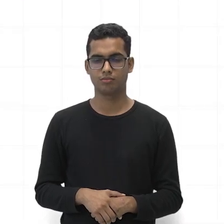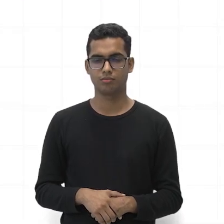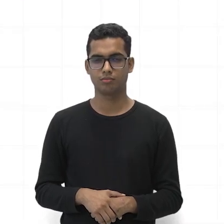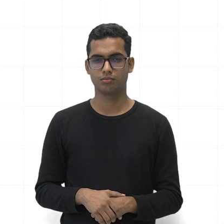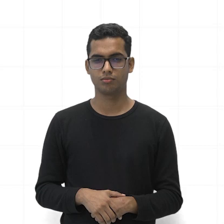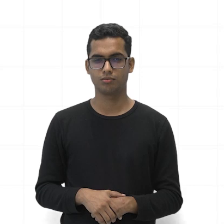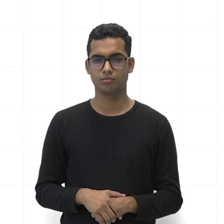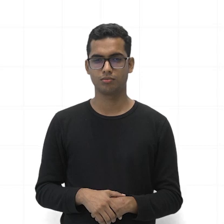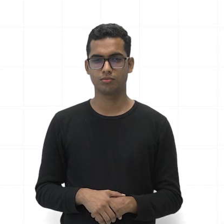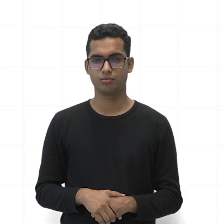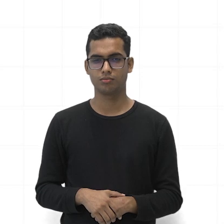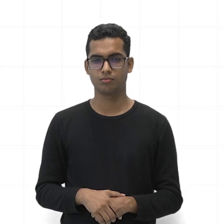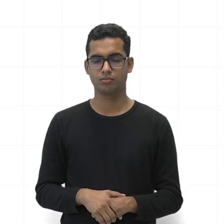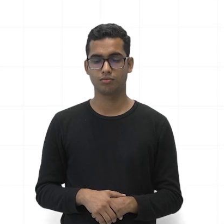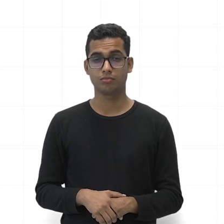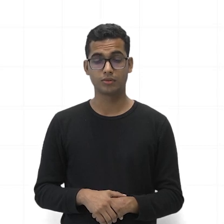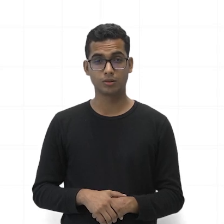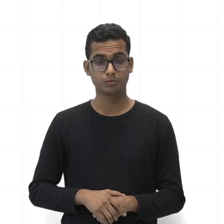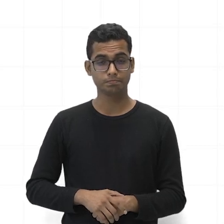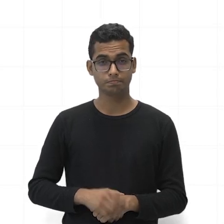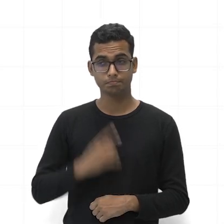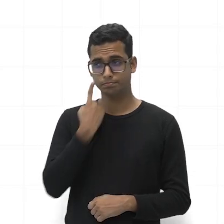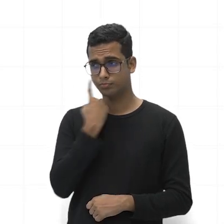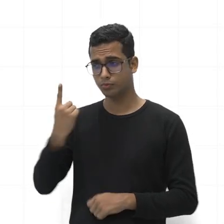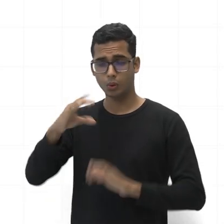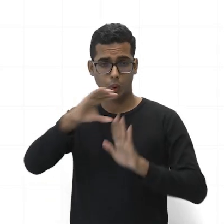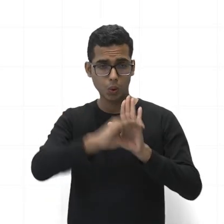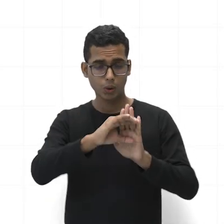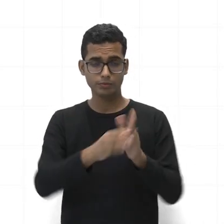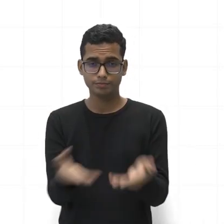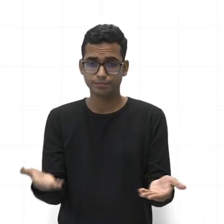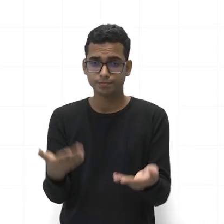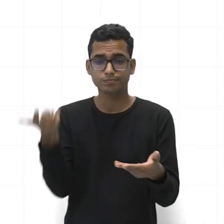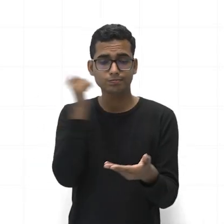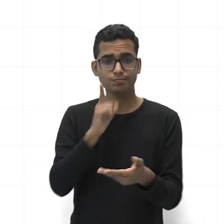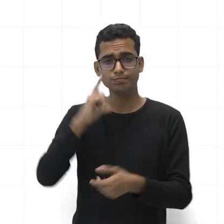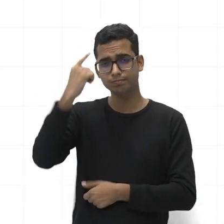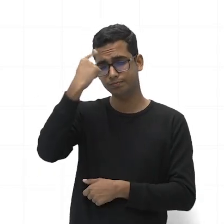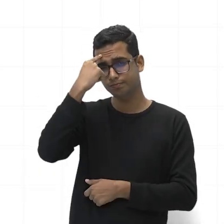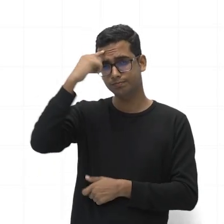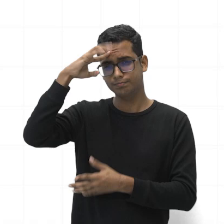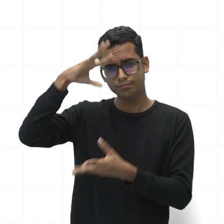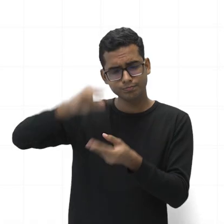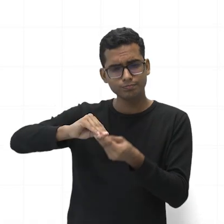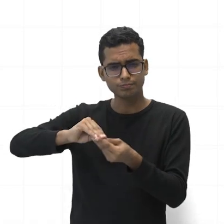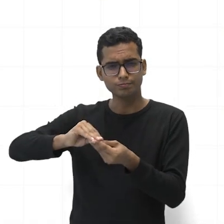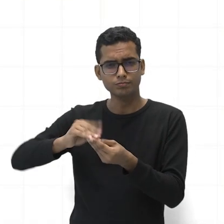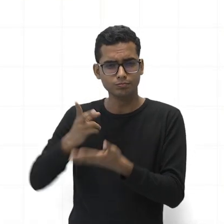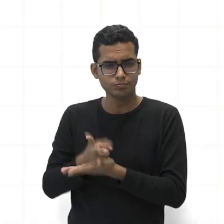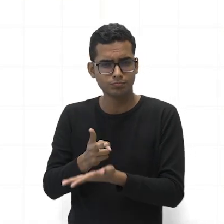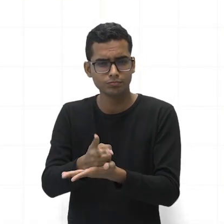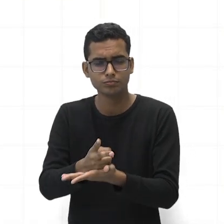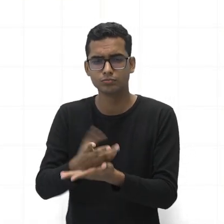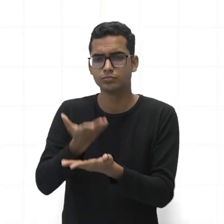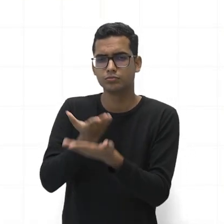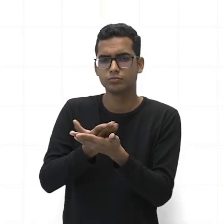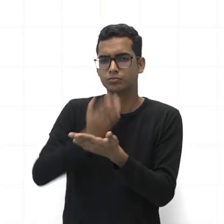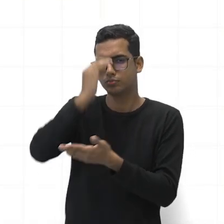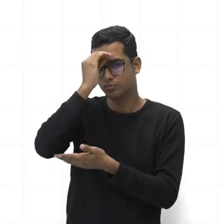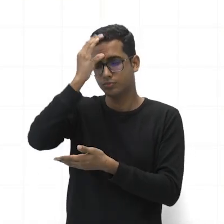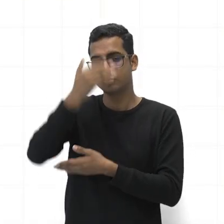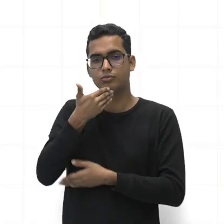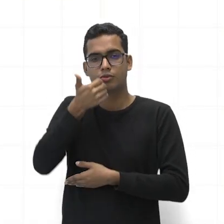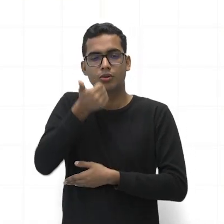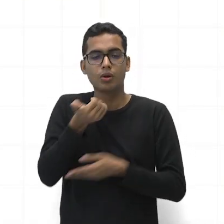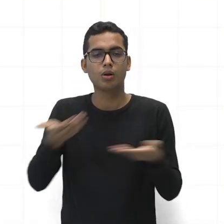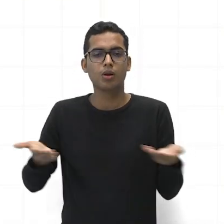Muito bem, pessoal. Para fortalecer ainda mais essa ideia de como dividir uma fração por um número natural, tem mais um exemplo aqui para você, ó.